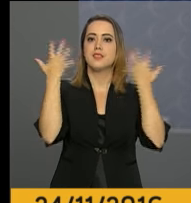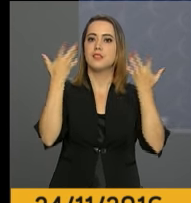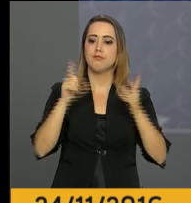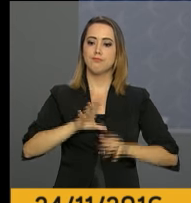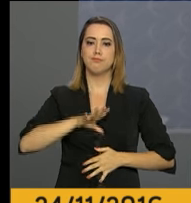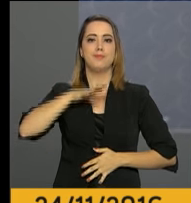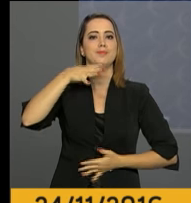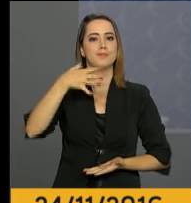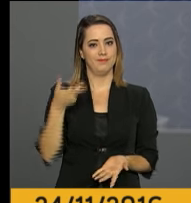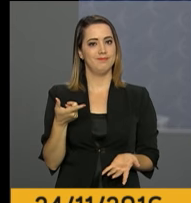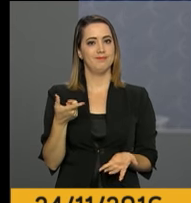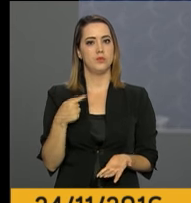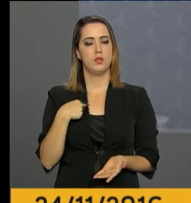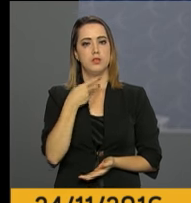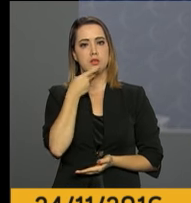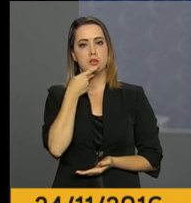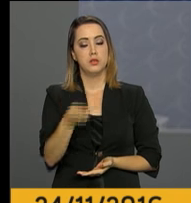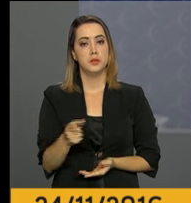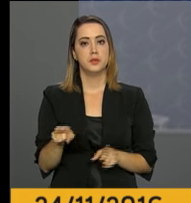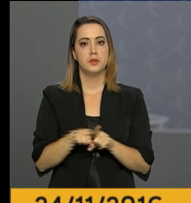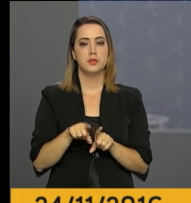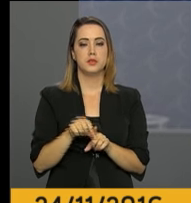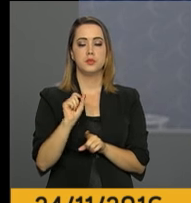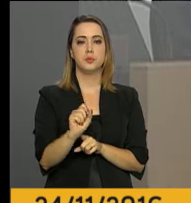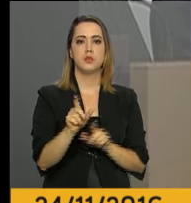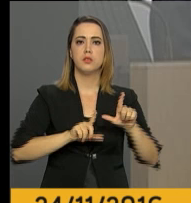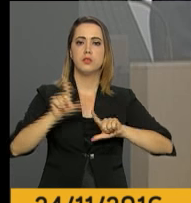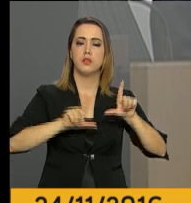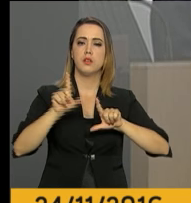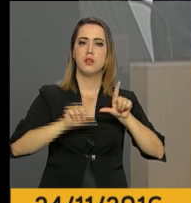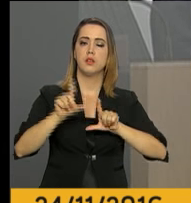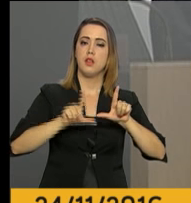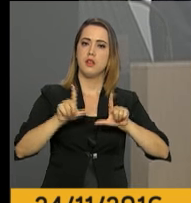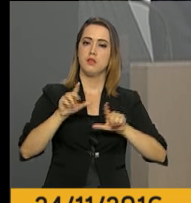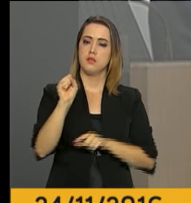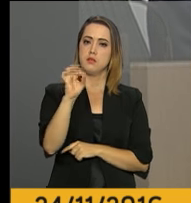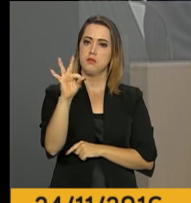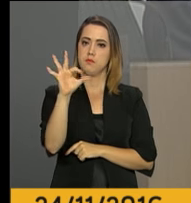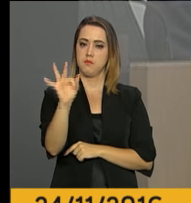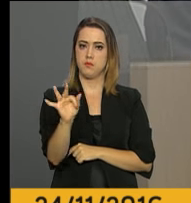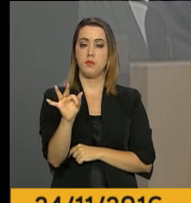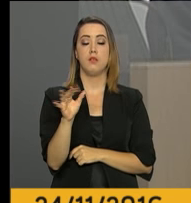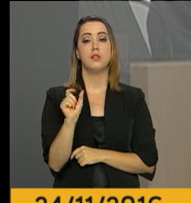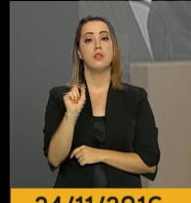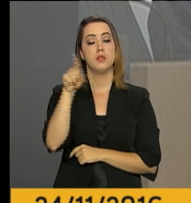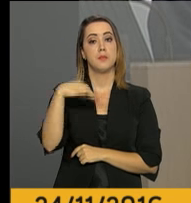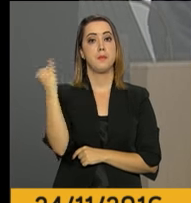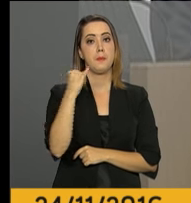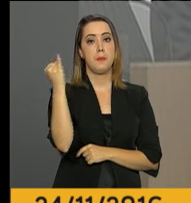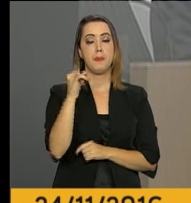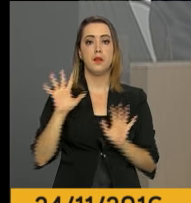aliás eu quero até registrar algo que disse a TV aqui da do TST para dizer que é importante comemorar certas